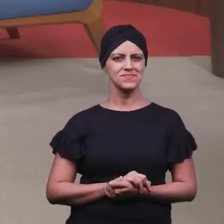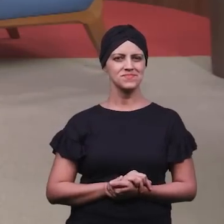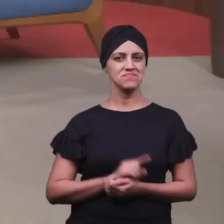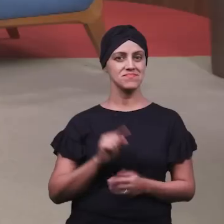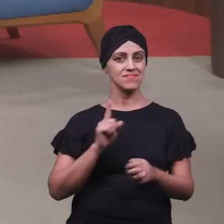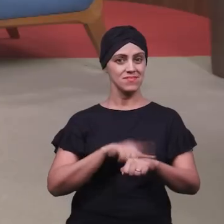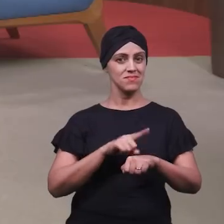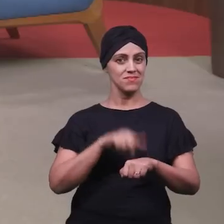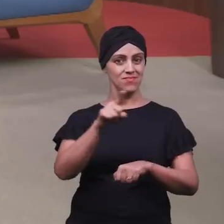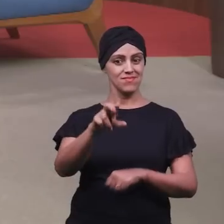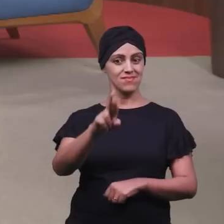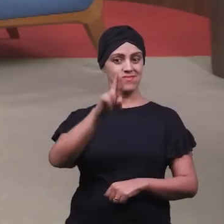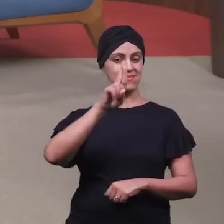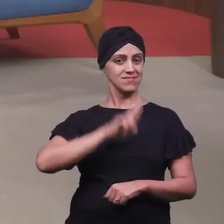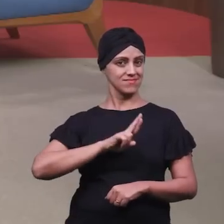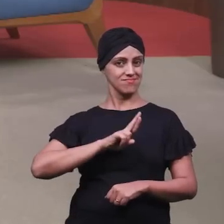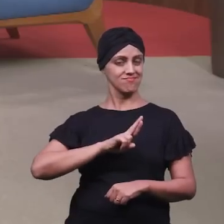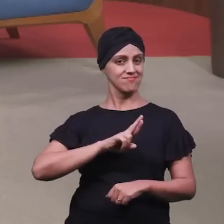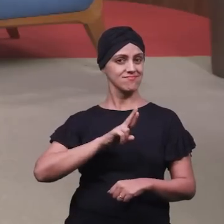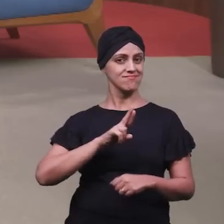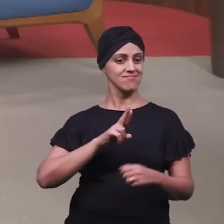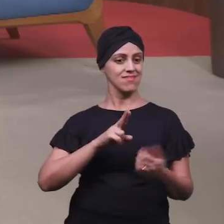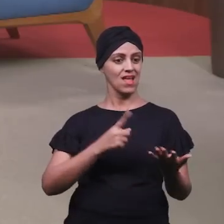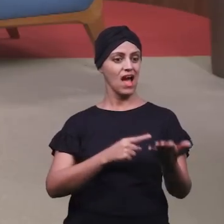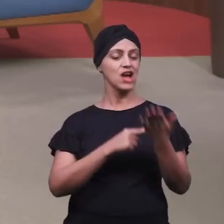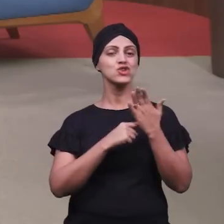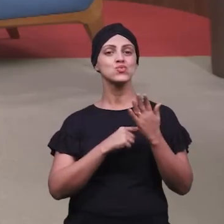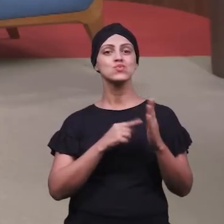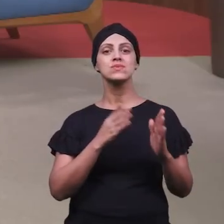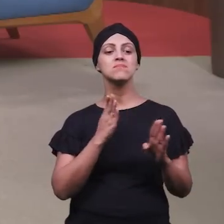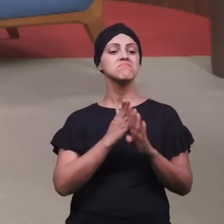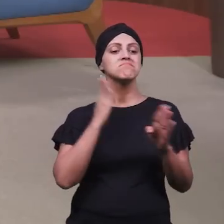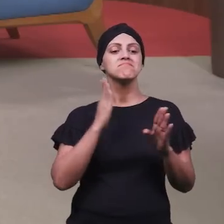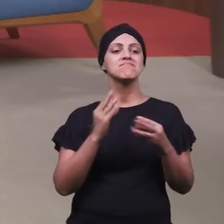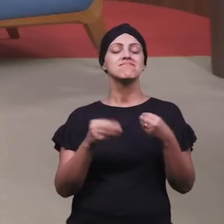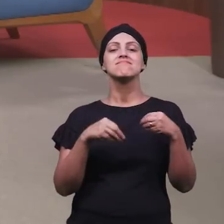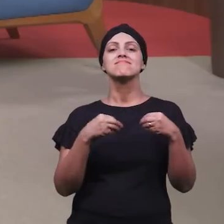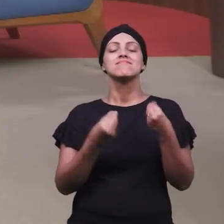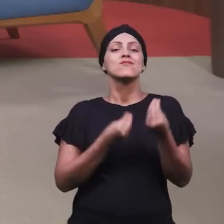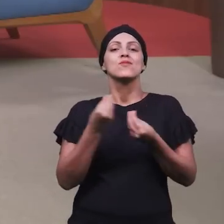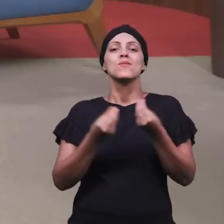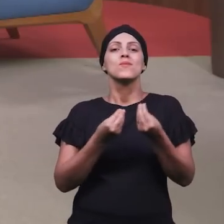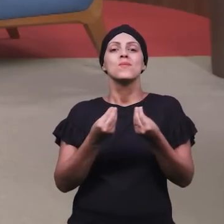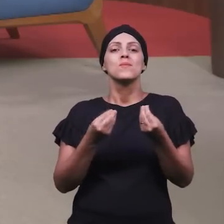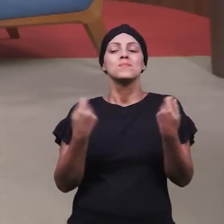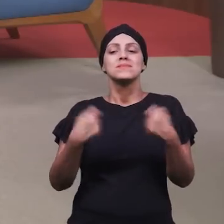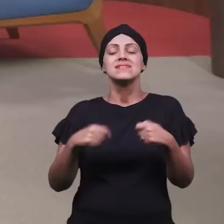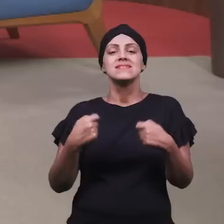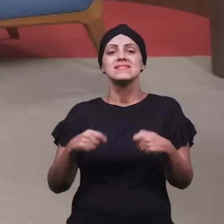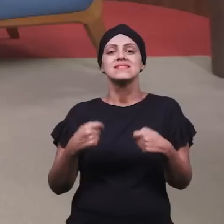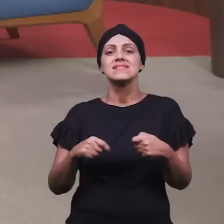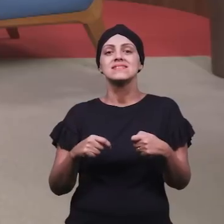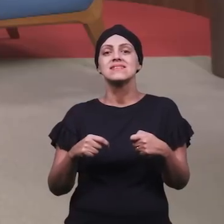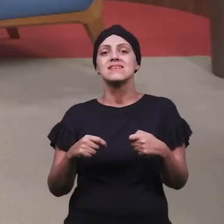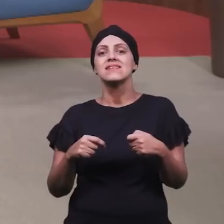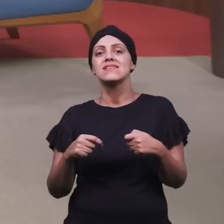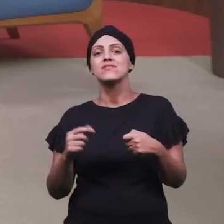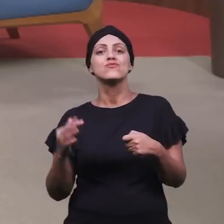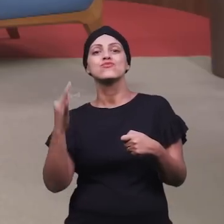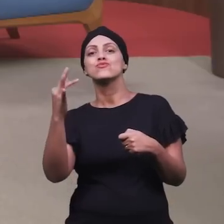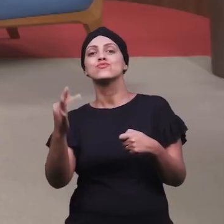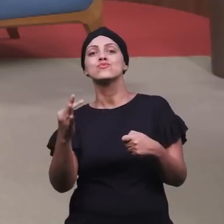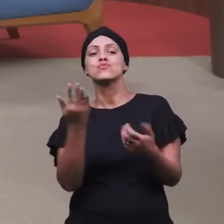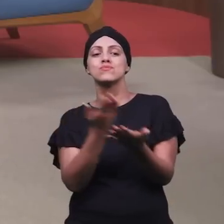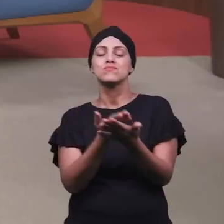que nós te propomos. E ao você responder a questão, você nos ajuda a identificar quais até as necessidades